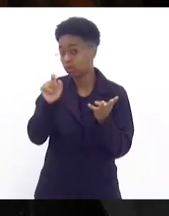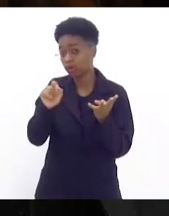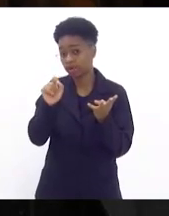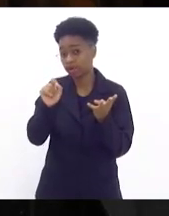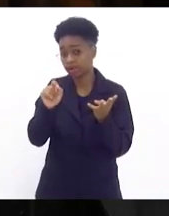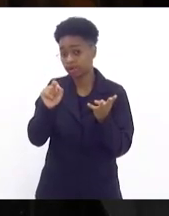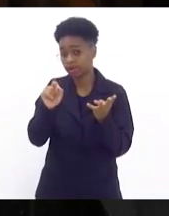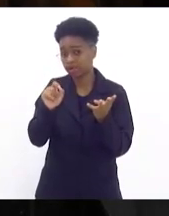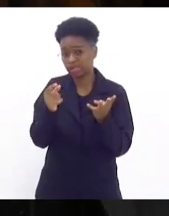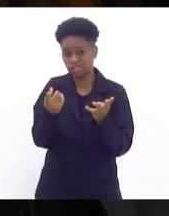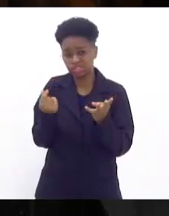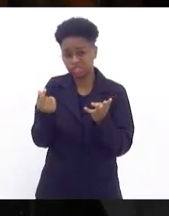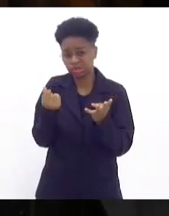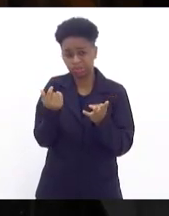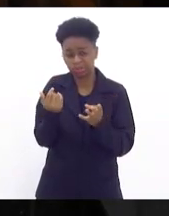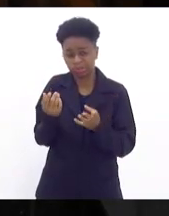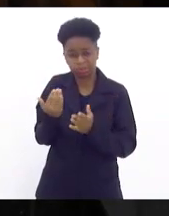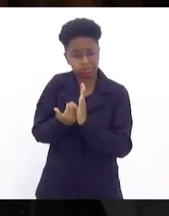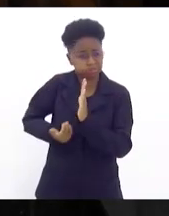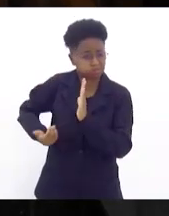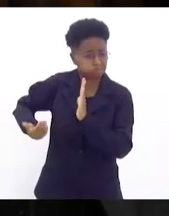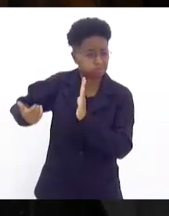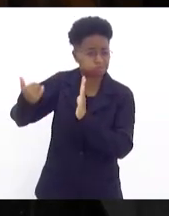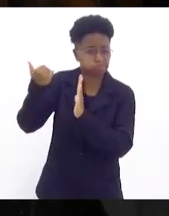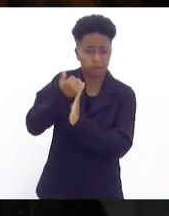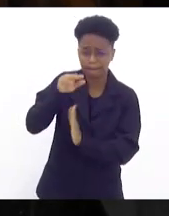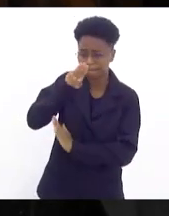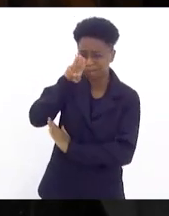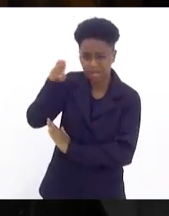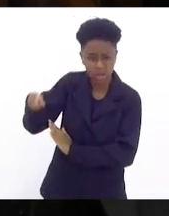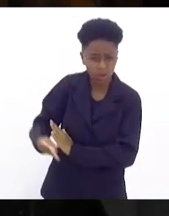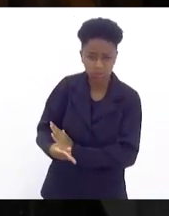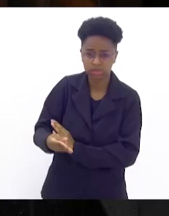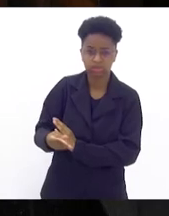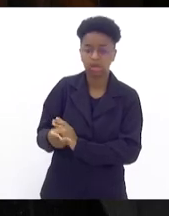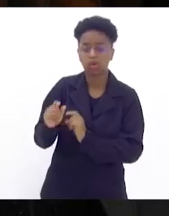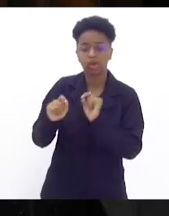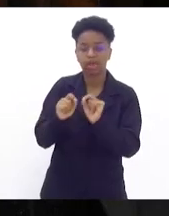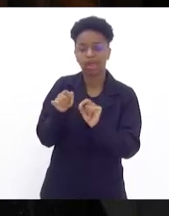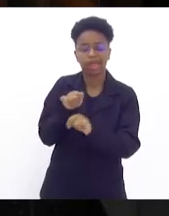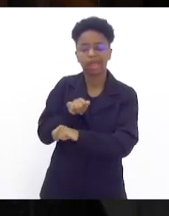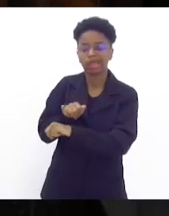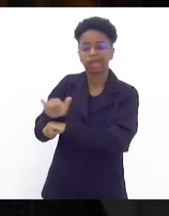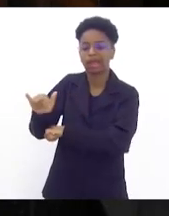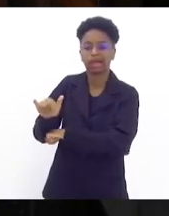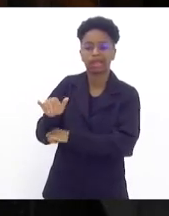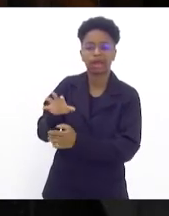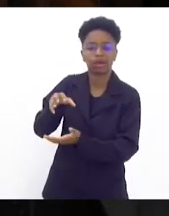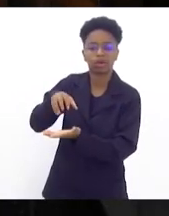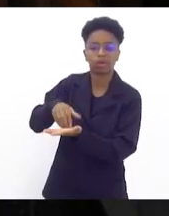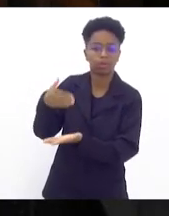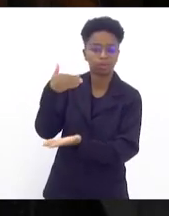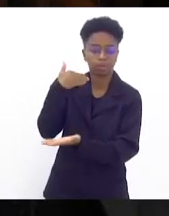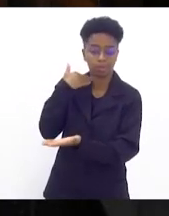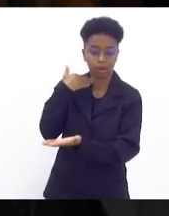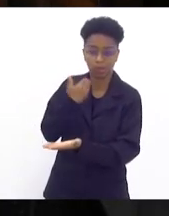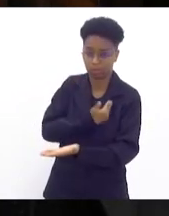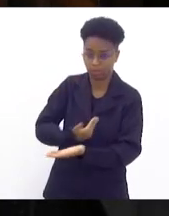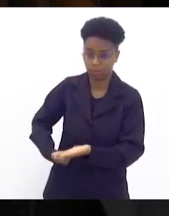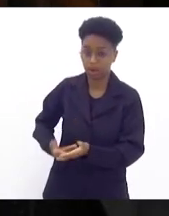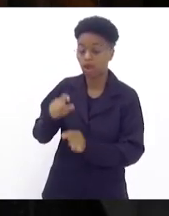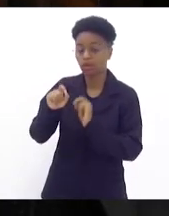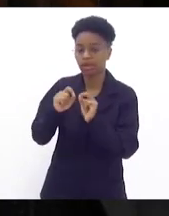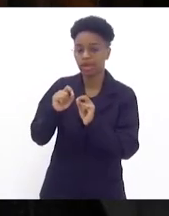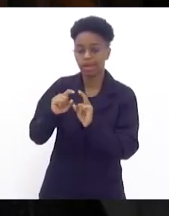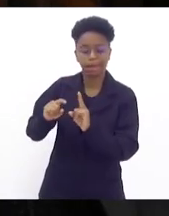Milionária em lubridiar os cofres públicos que são os benefícios fiscais